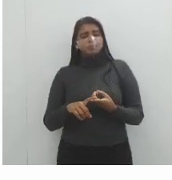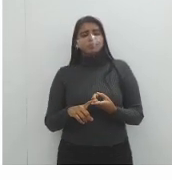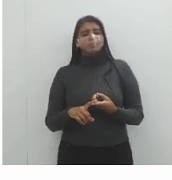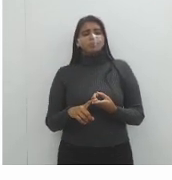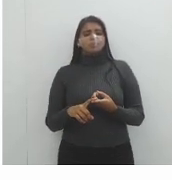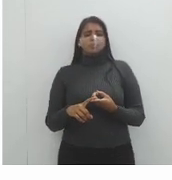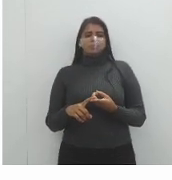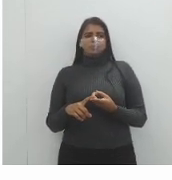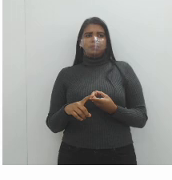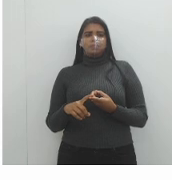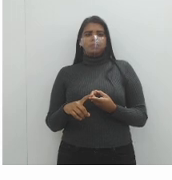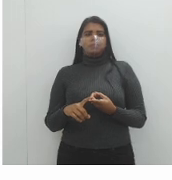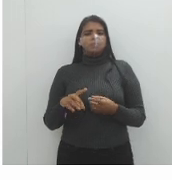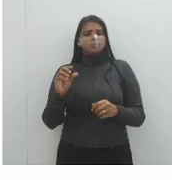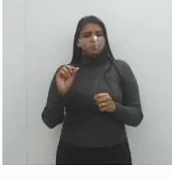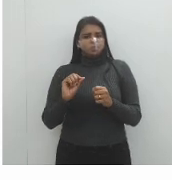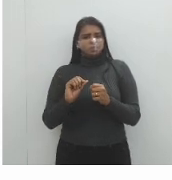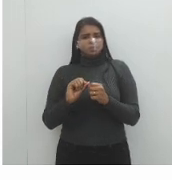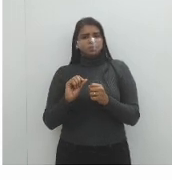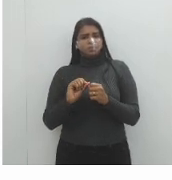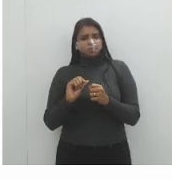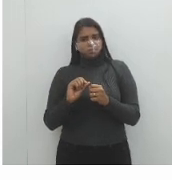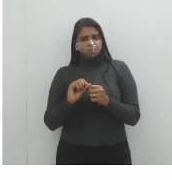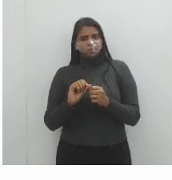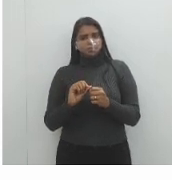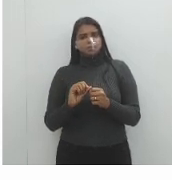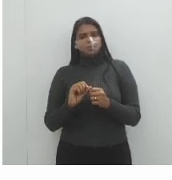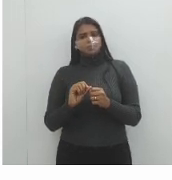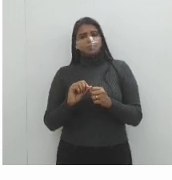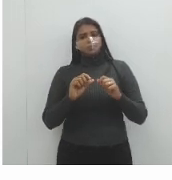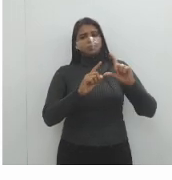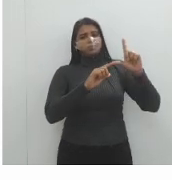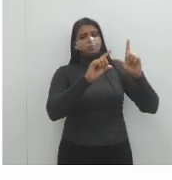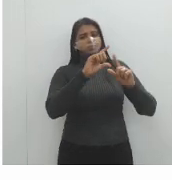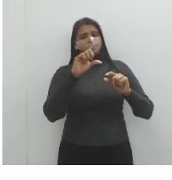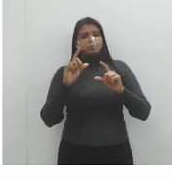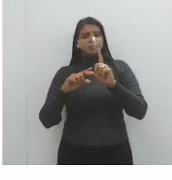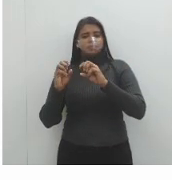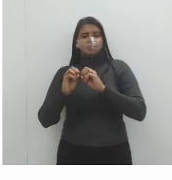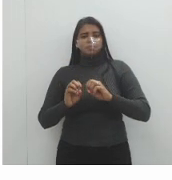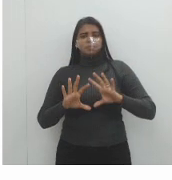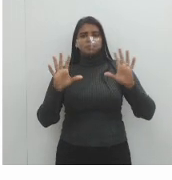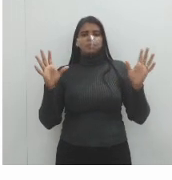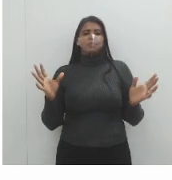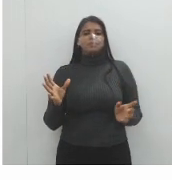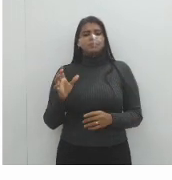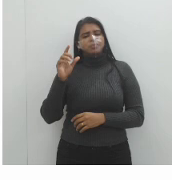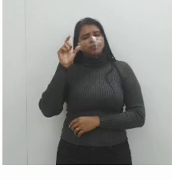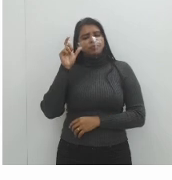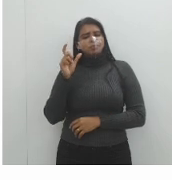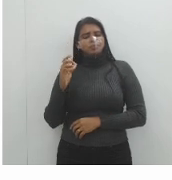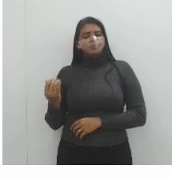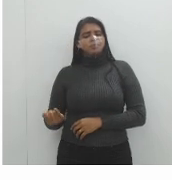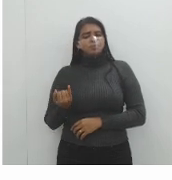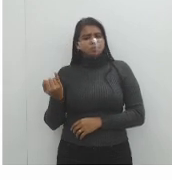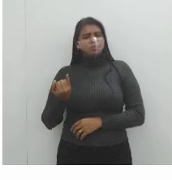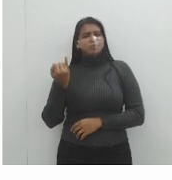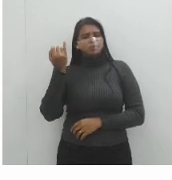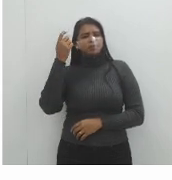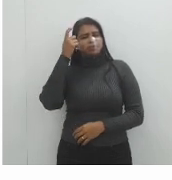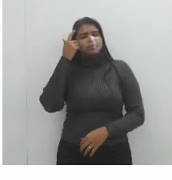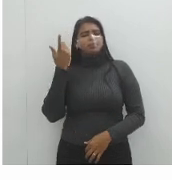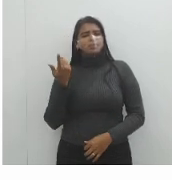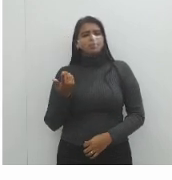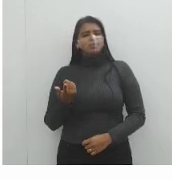são literalmente feitos de material estelar. Muito interessante isso, eu gosto muito de pensar